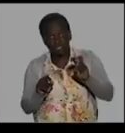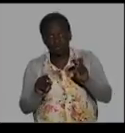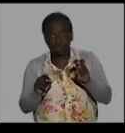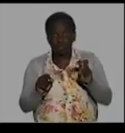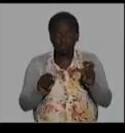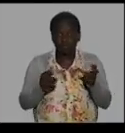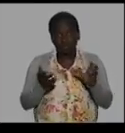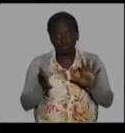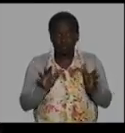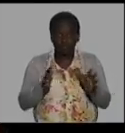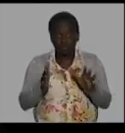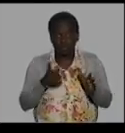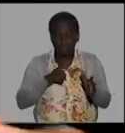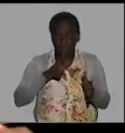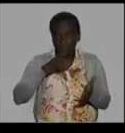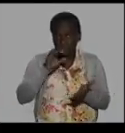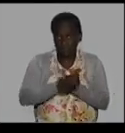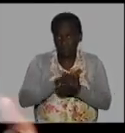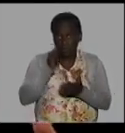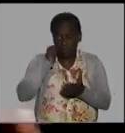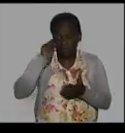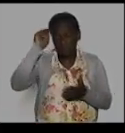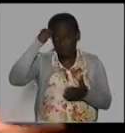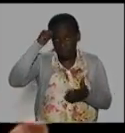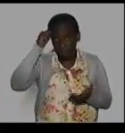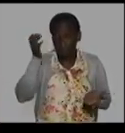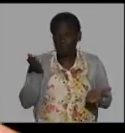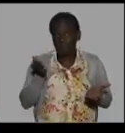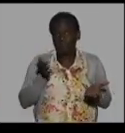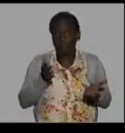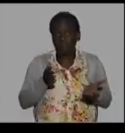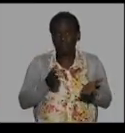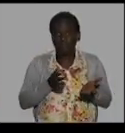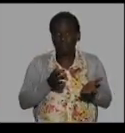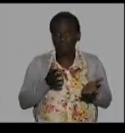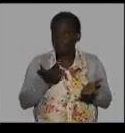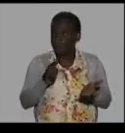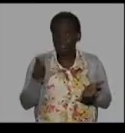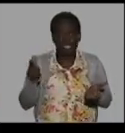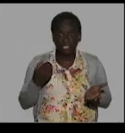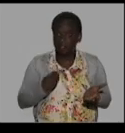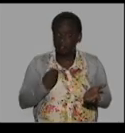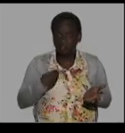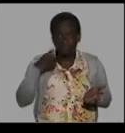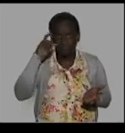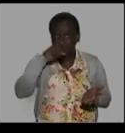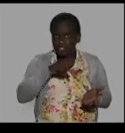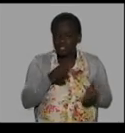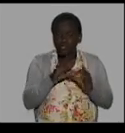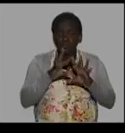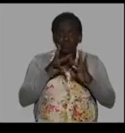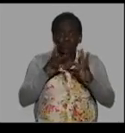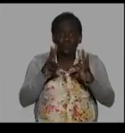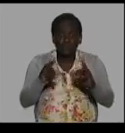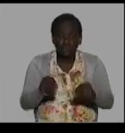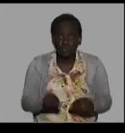ou 5 que se relacionam com mulheres negras e tal. Não existe.